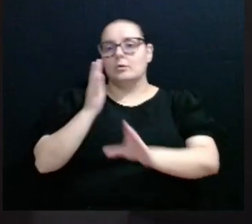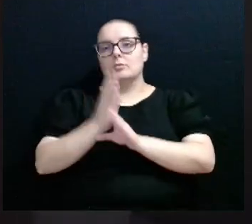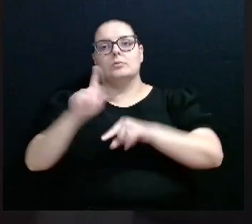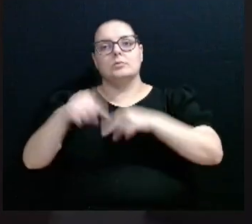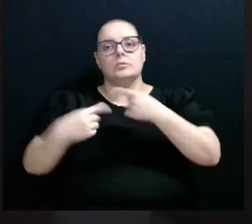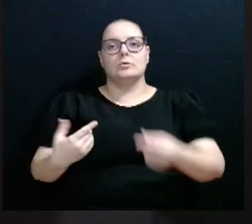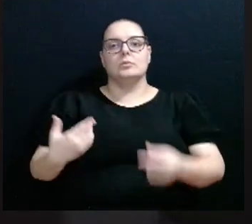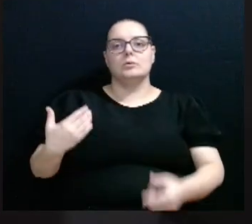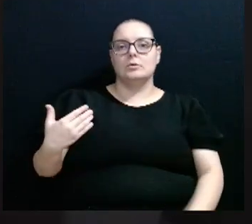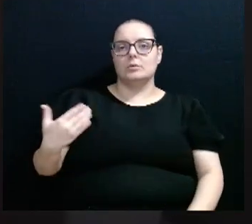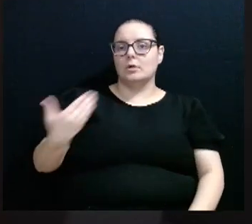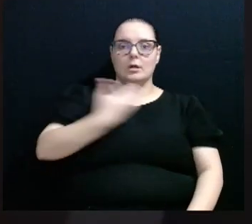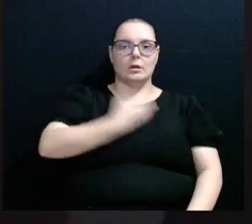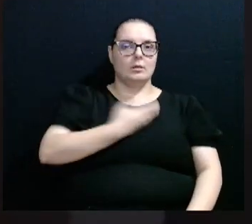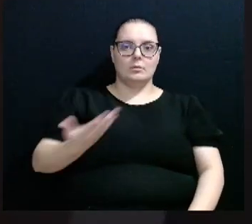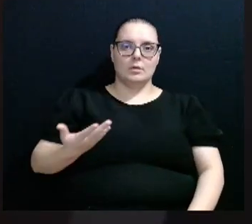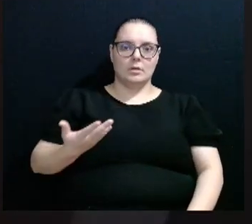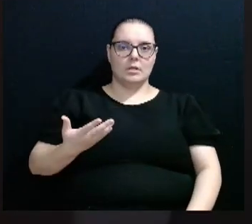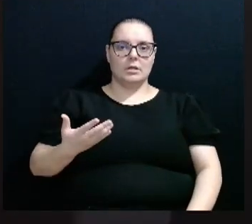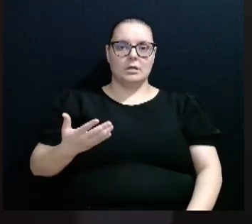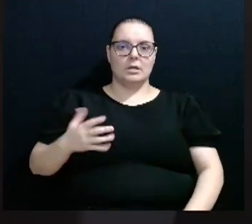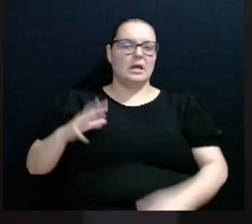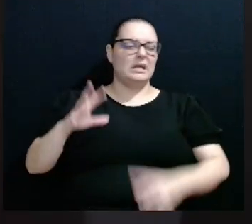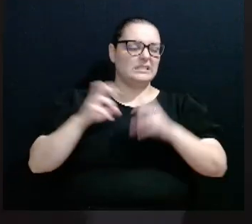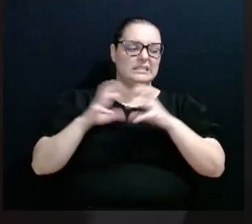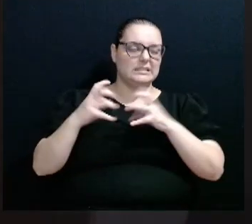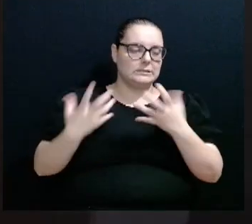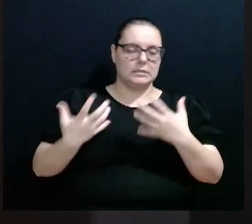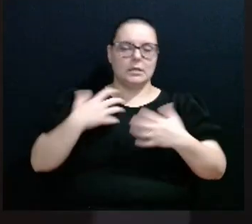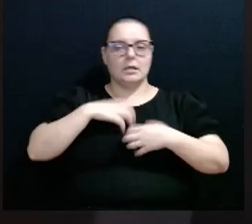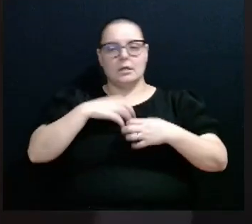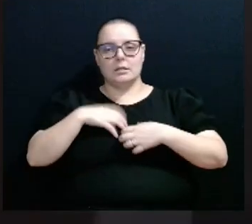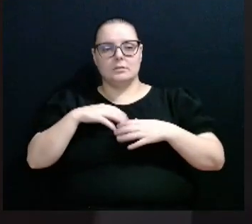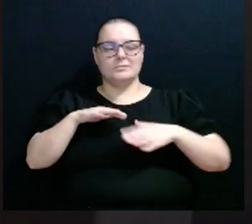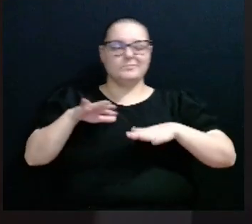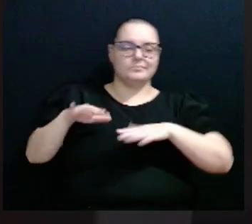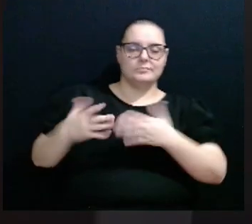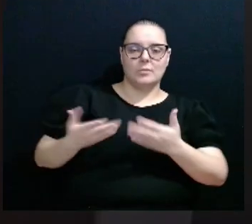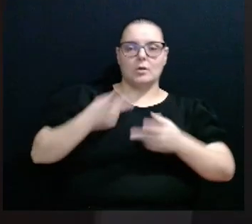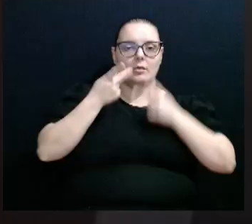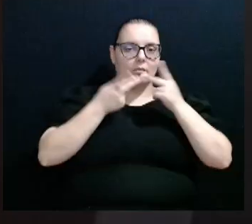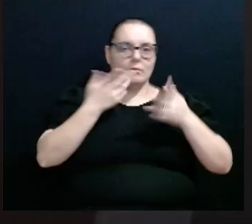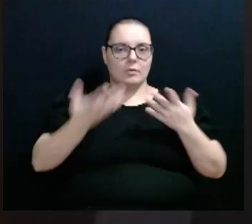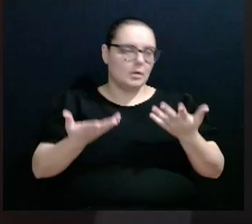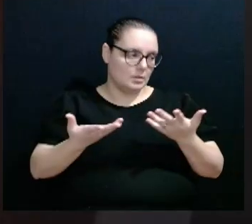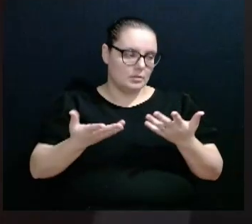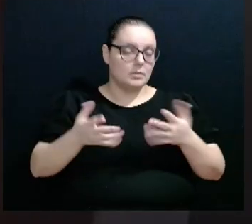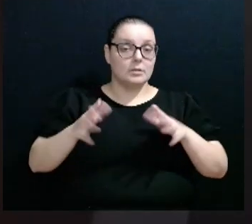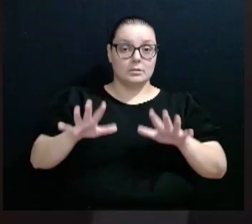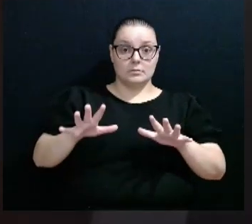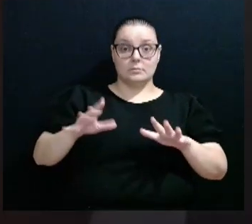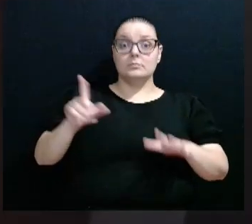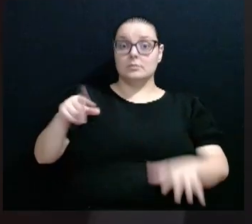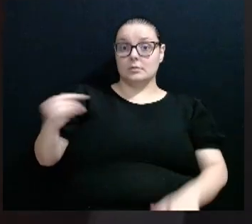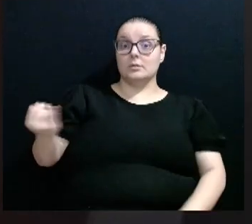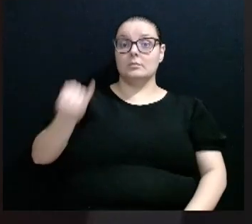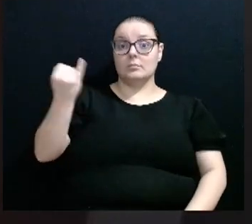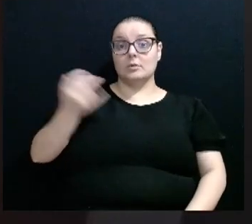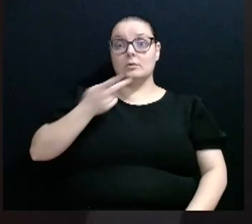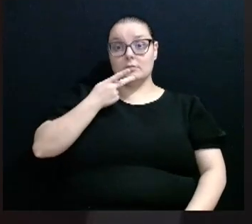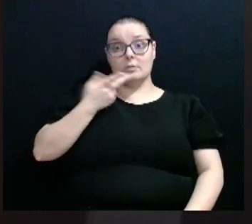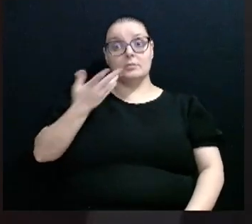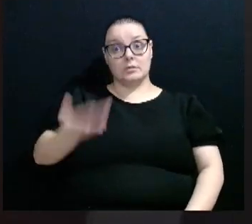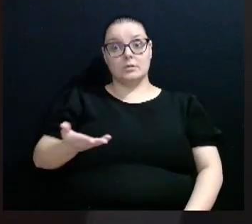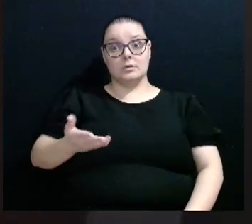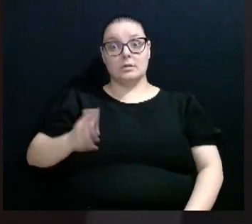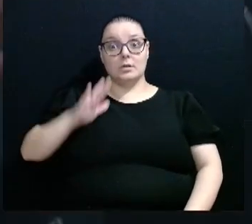algum fator, ela já começa a se sentir, né, deixada de lado ou fala alguma coisa. Então é importante a gente falar sobre isso, porque quando a criança fala, eu não